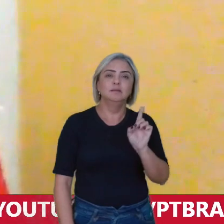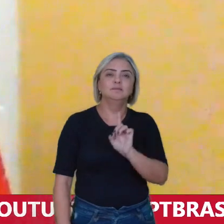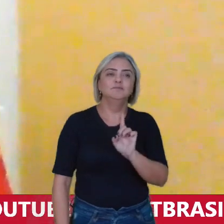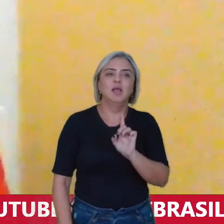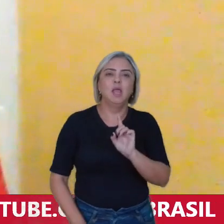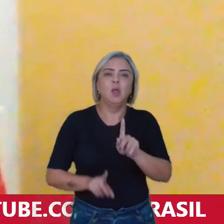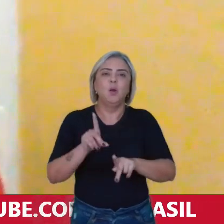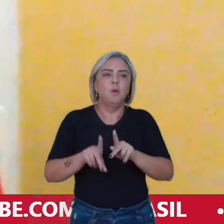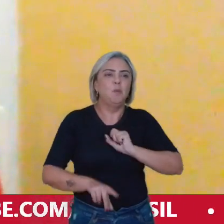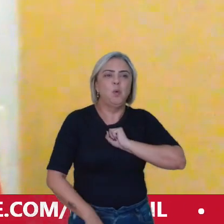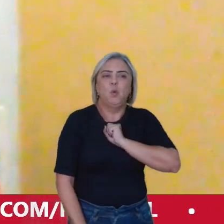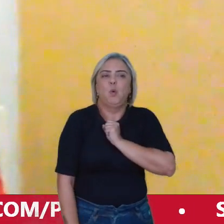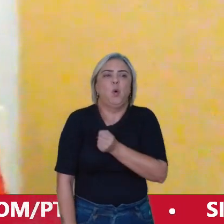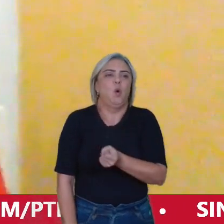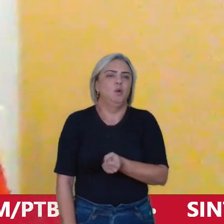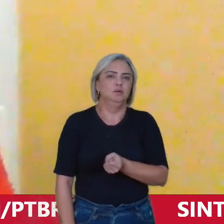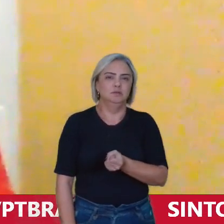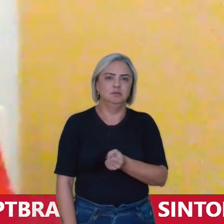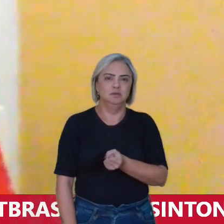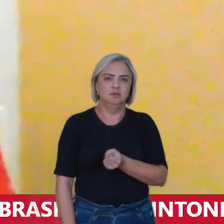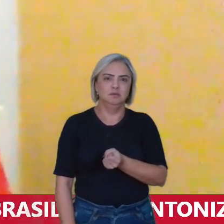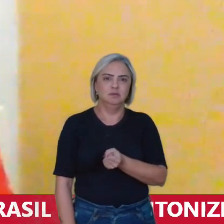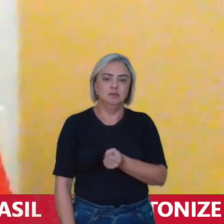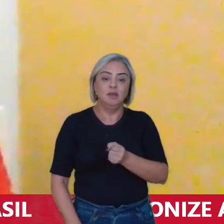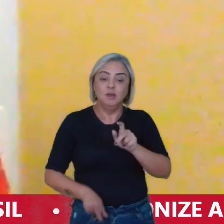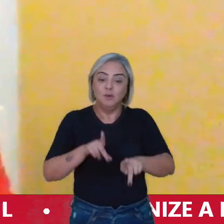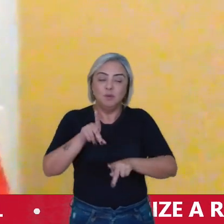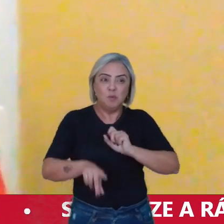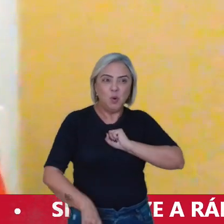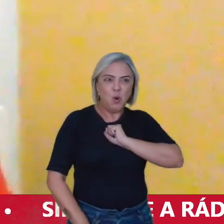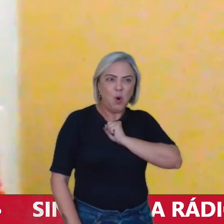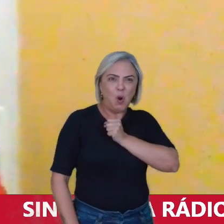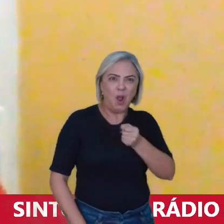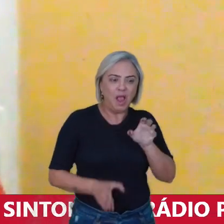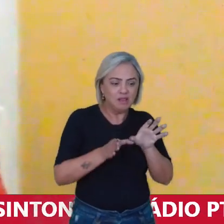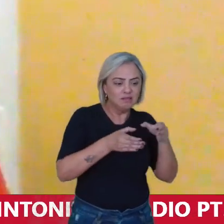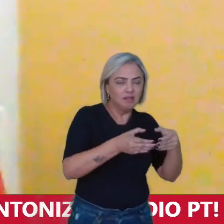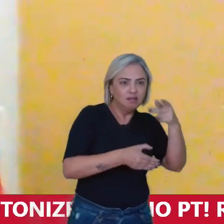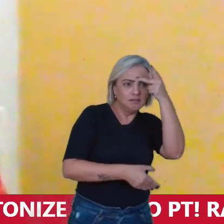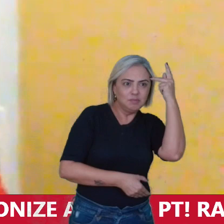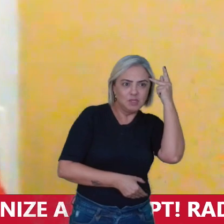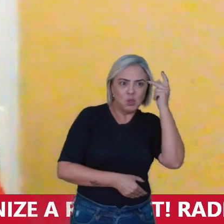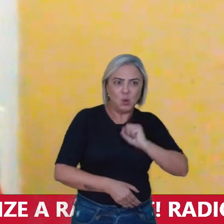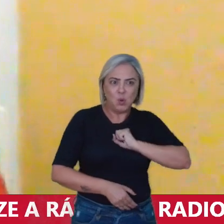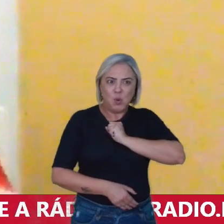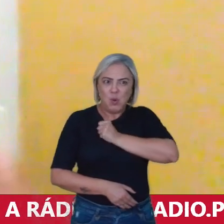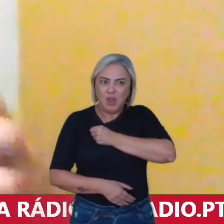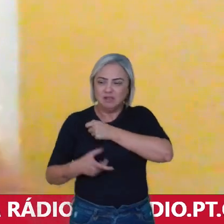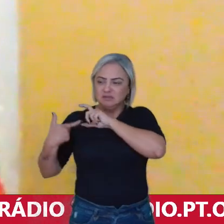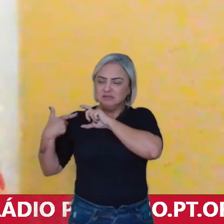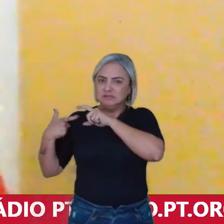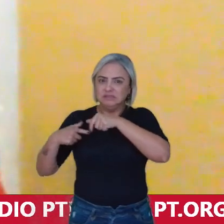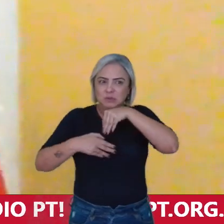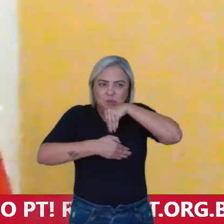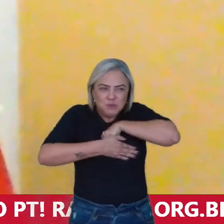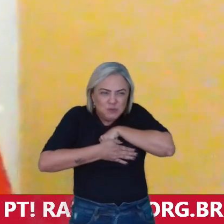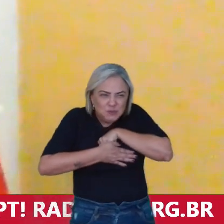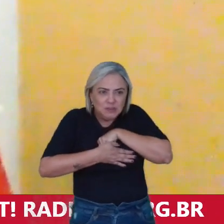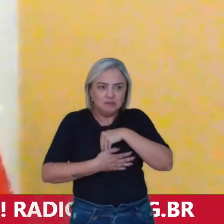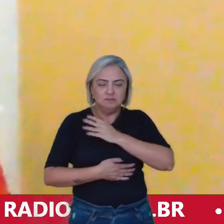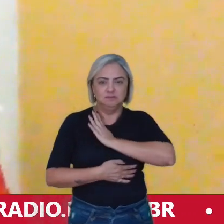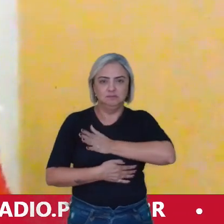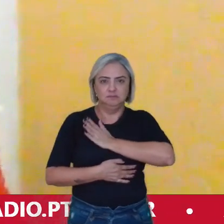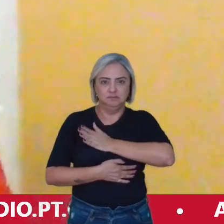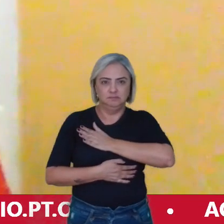povo odioso. A maioria, o povo odioso, essas pessoas que têm esse conservadorismo aí no